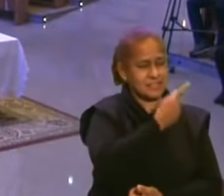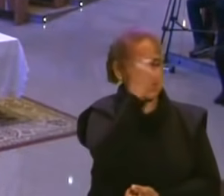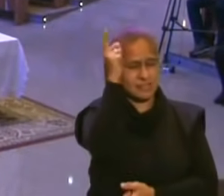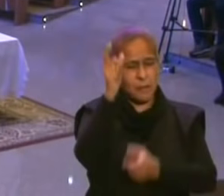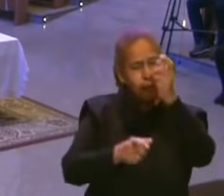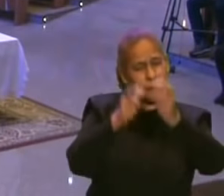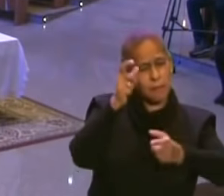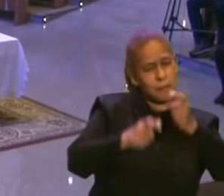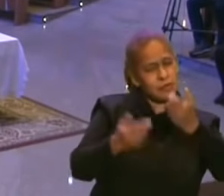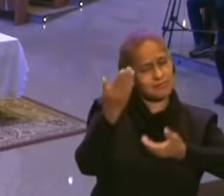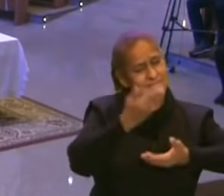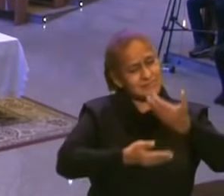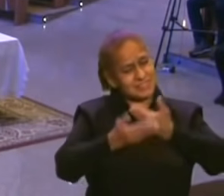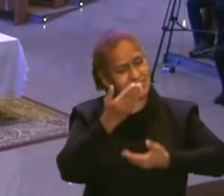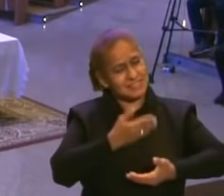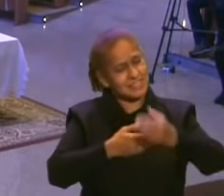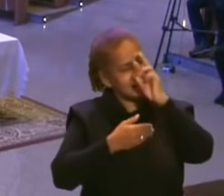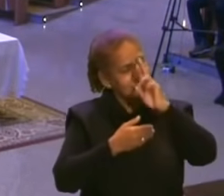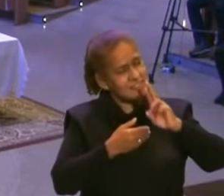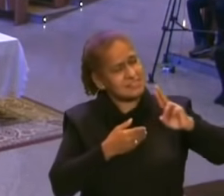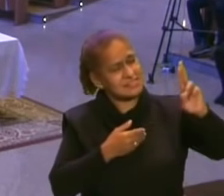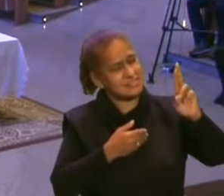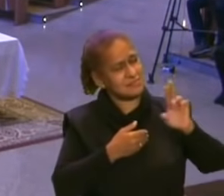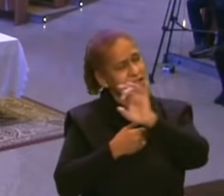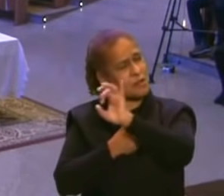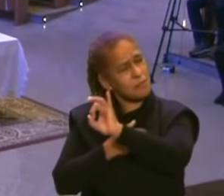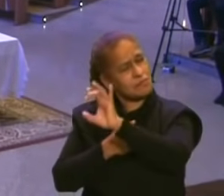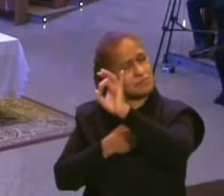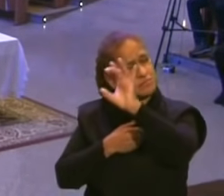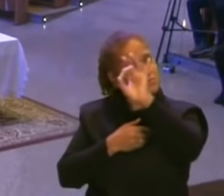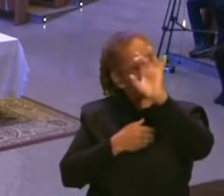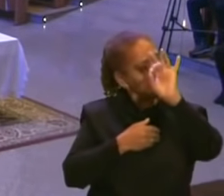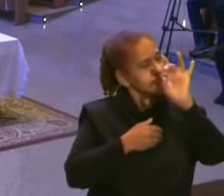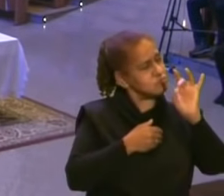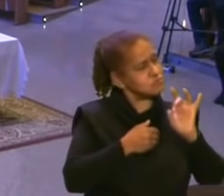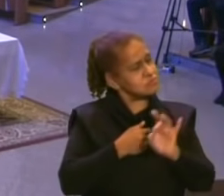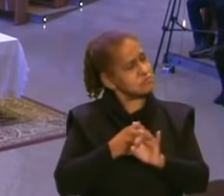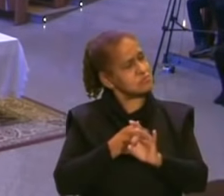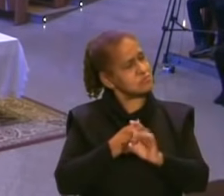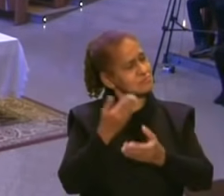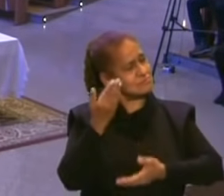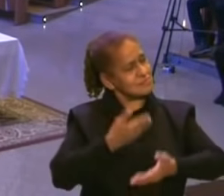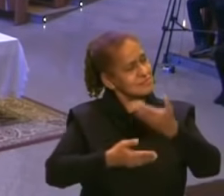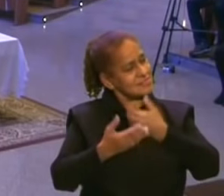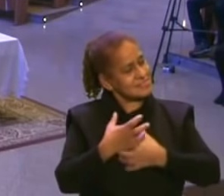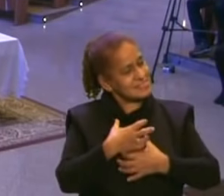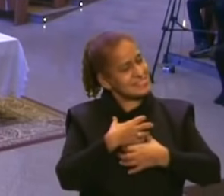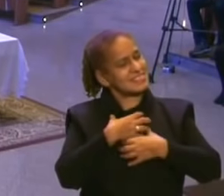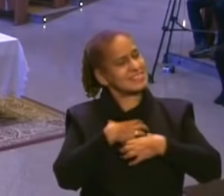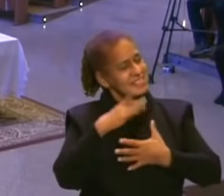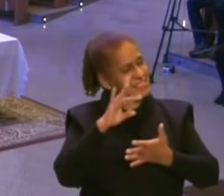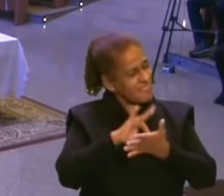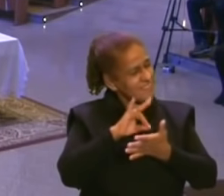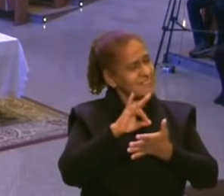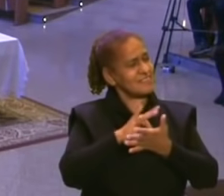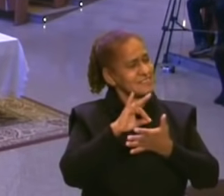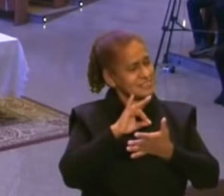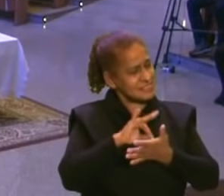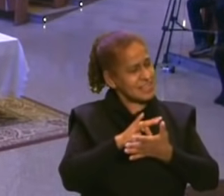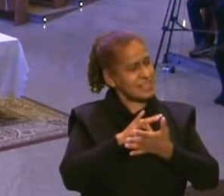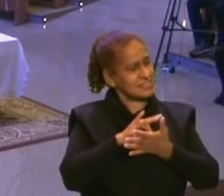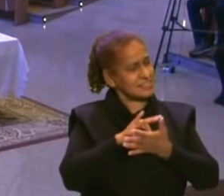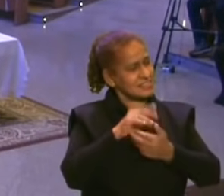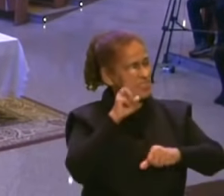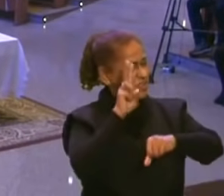filho, para que esse teu filho, essa tua filha possam sentir que estar nas